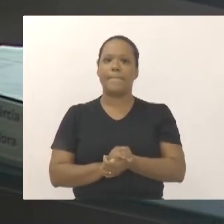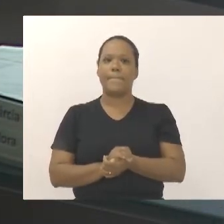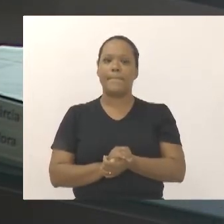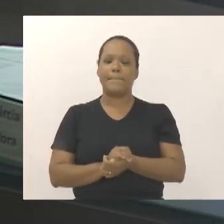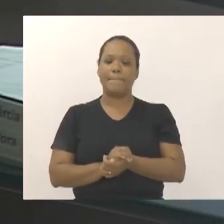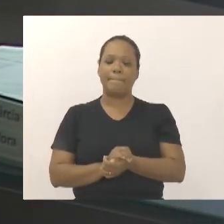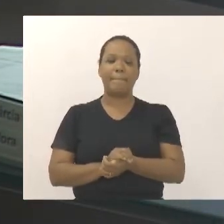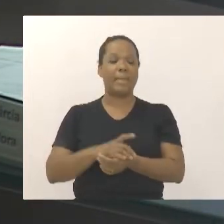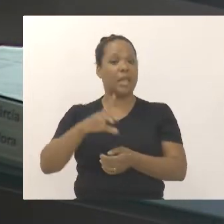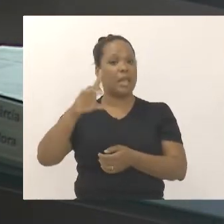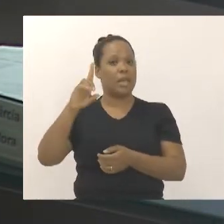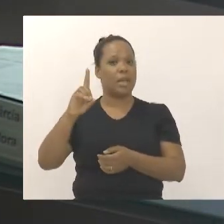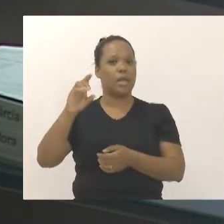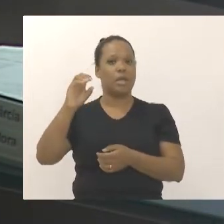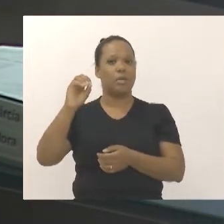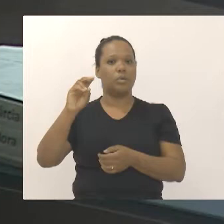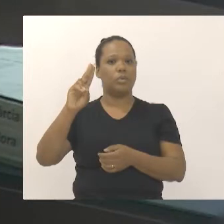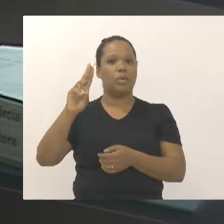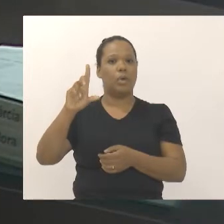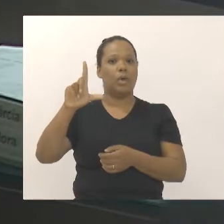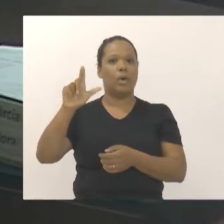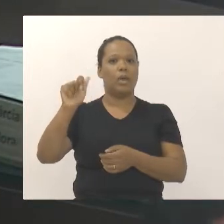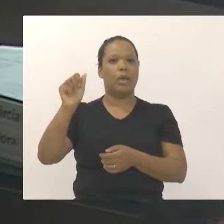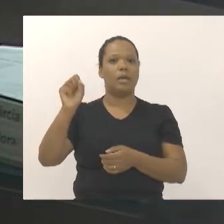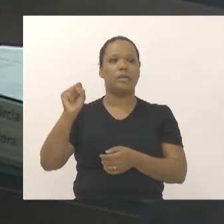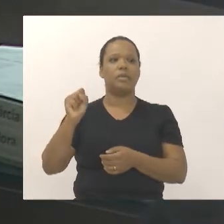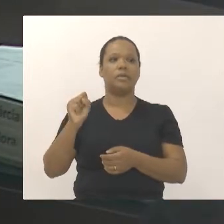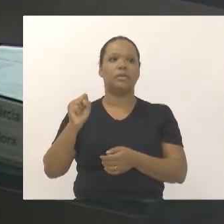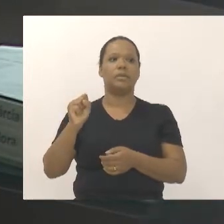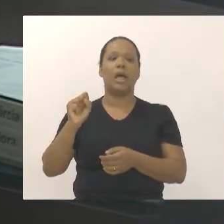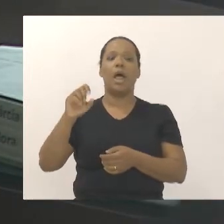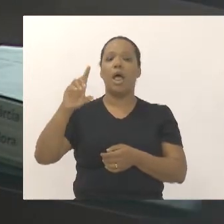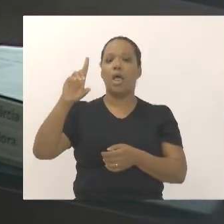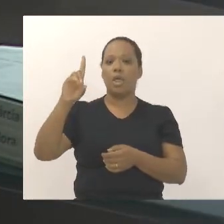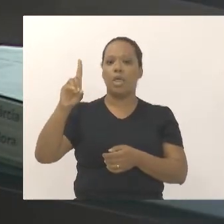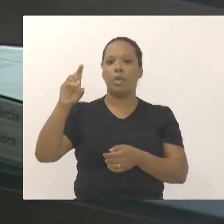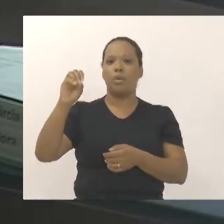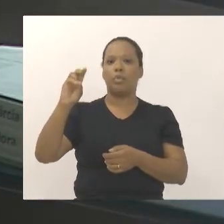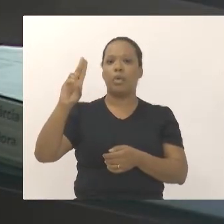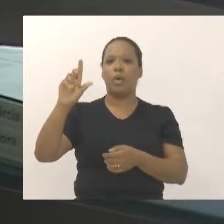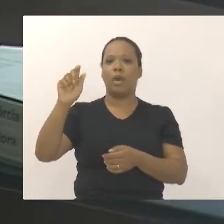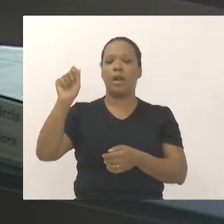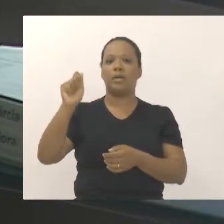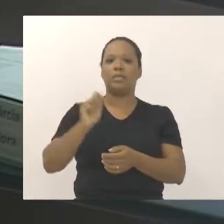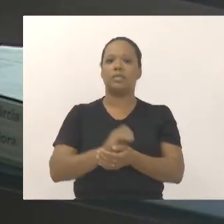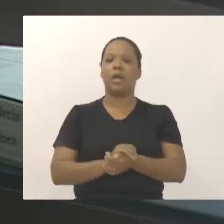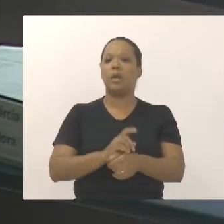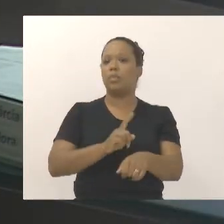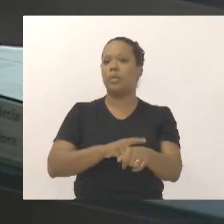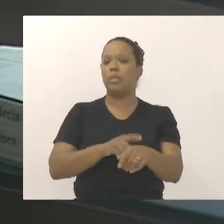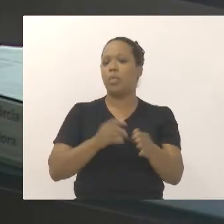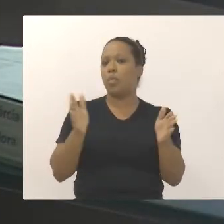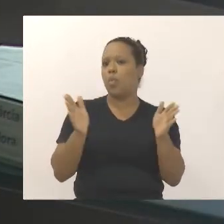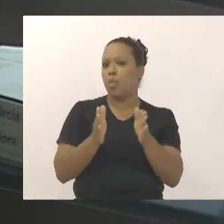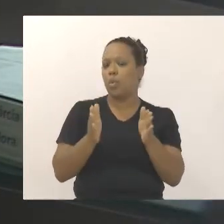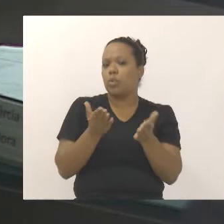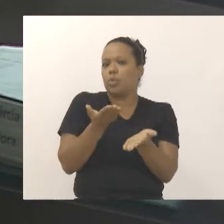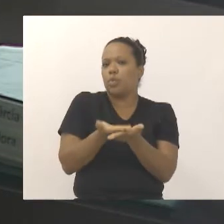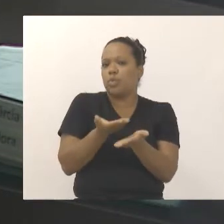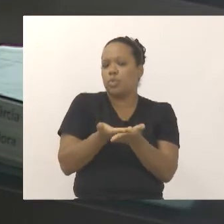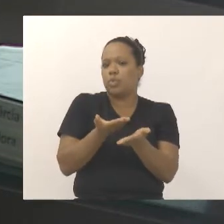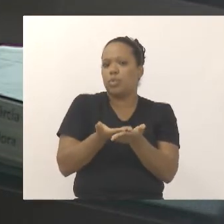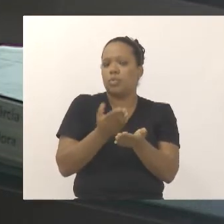As doulas, a determinação é um período curto de capacitação e acaba